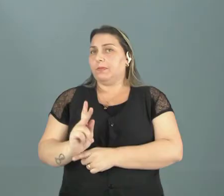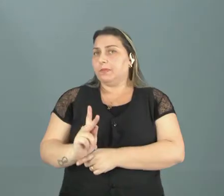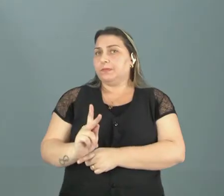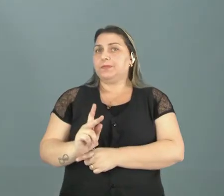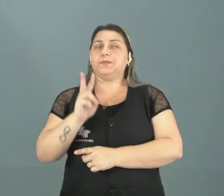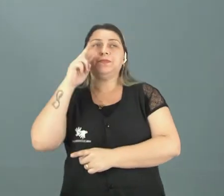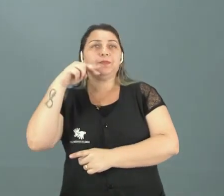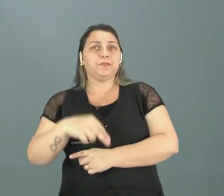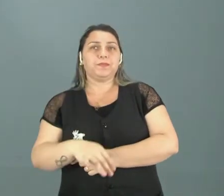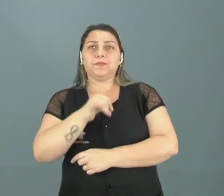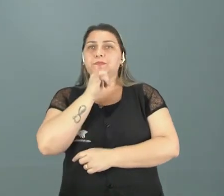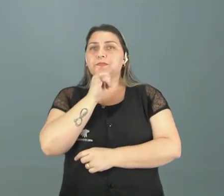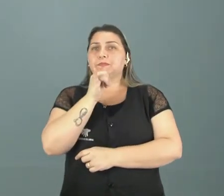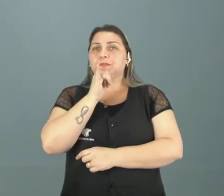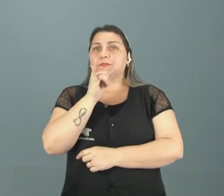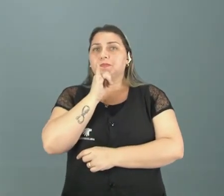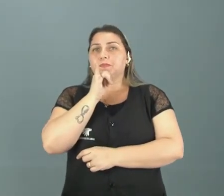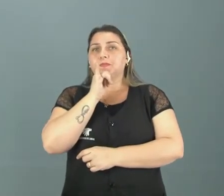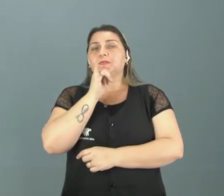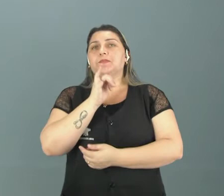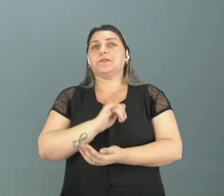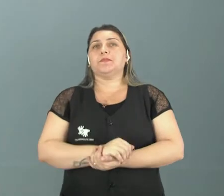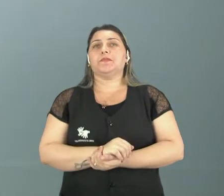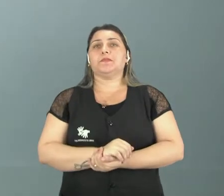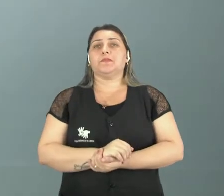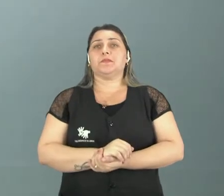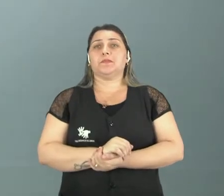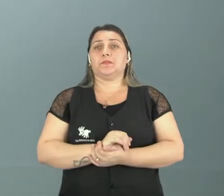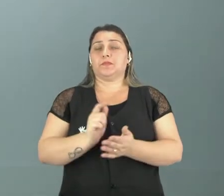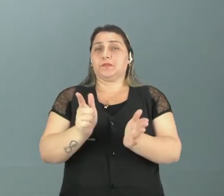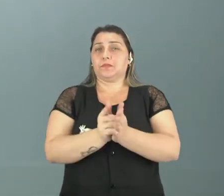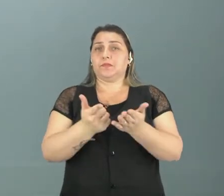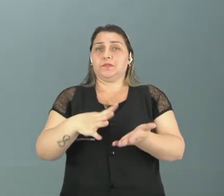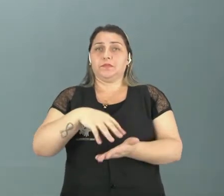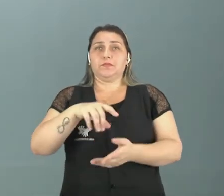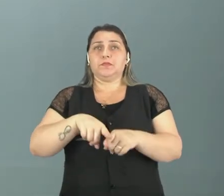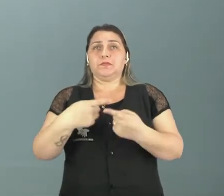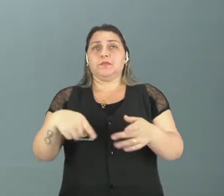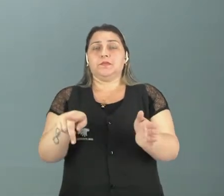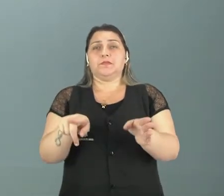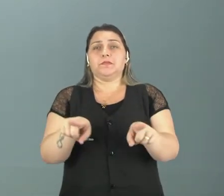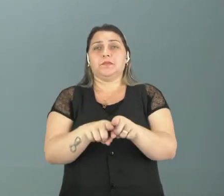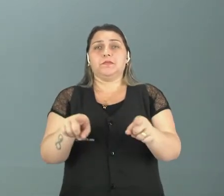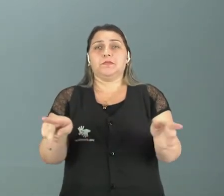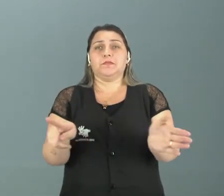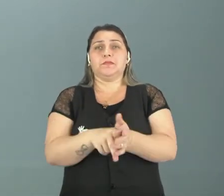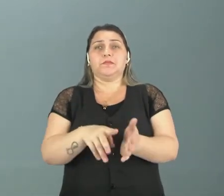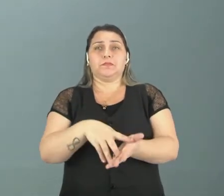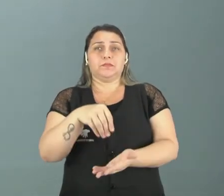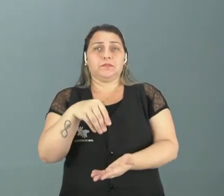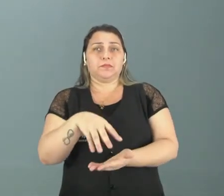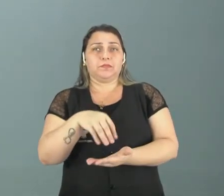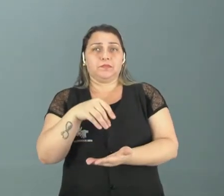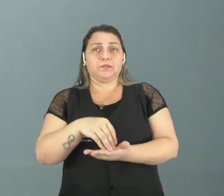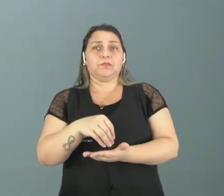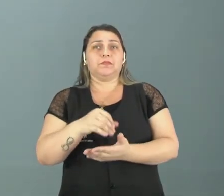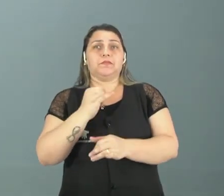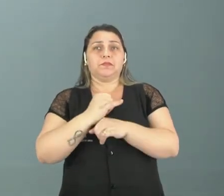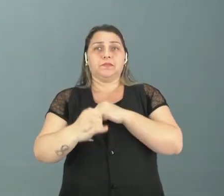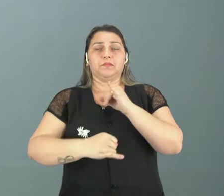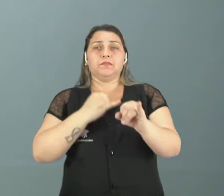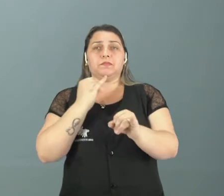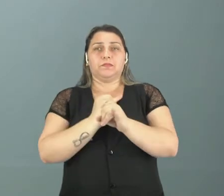a gente vê exemplos de notícias, elas são veiculadas não só no jornal impresso, mas também na própria internet. A gente tem acesso a